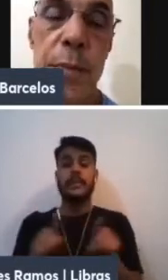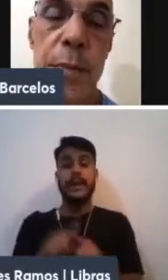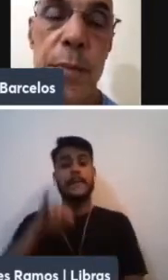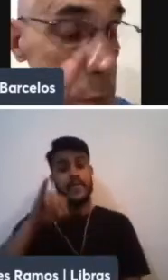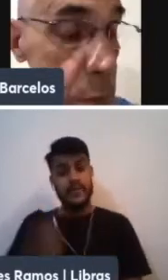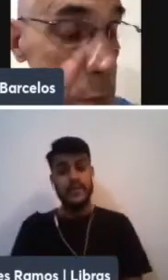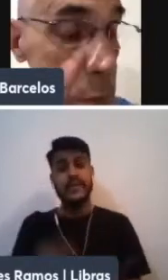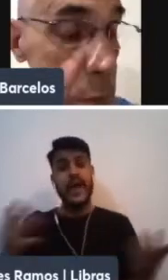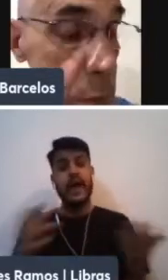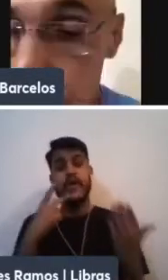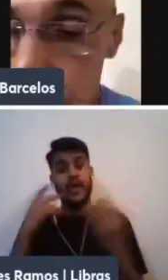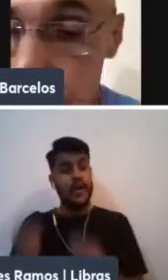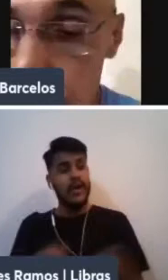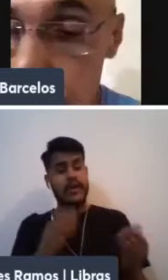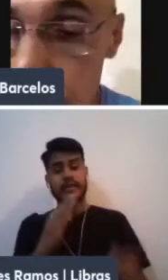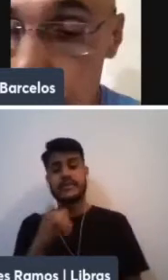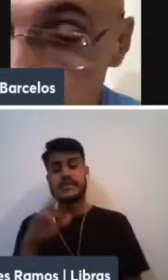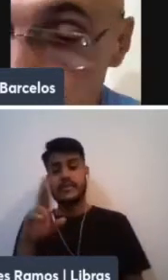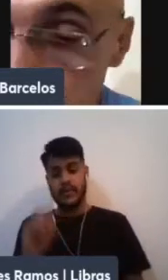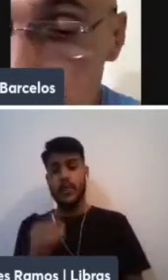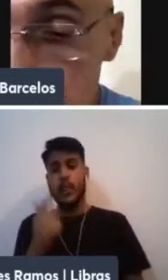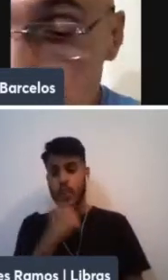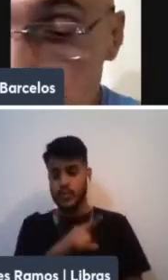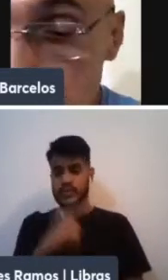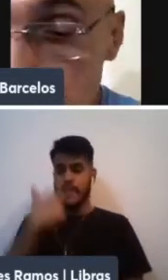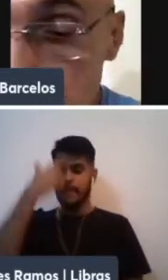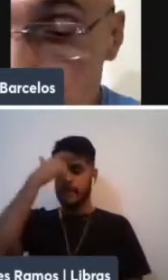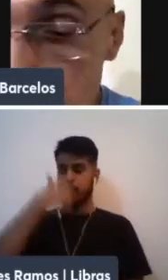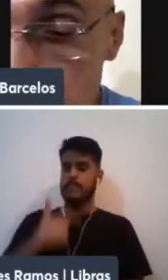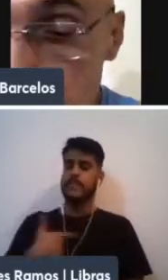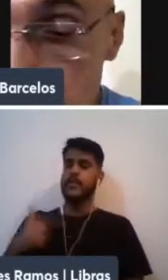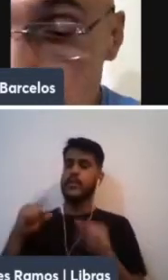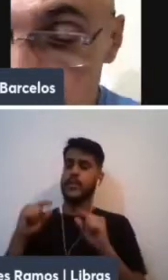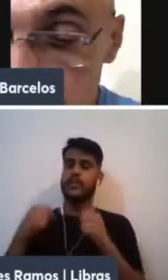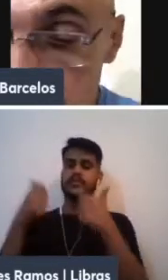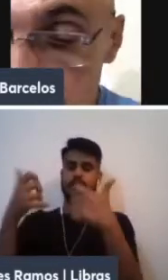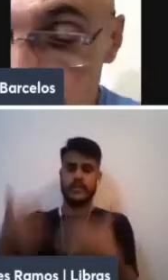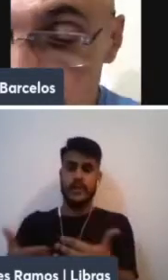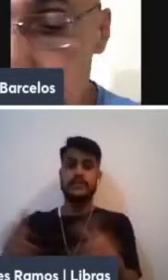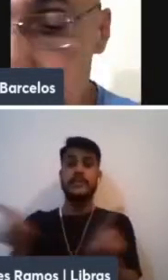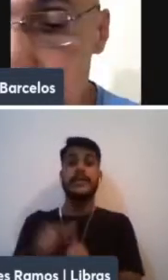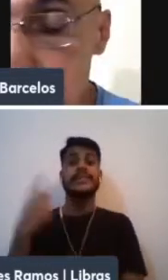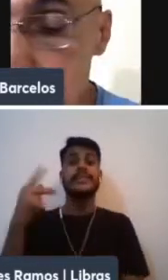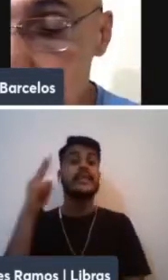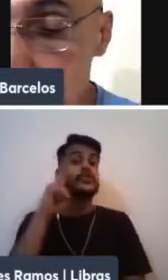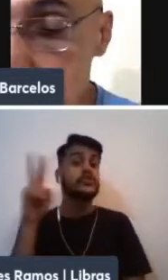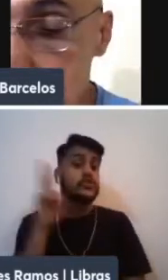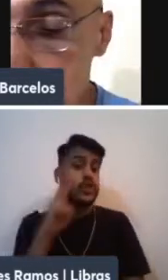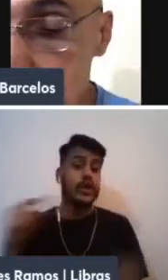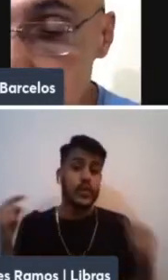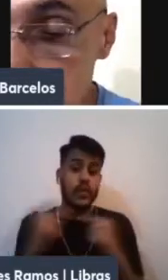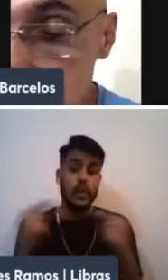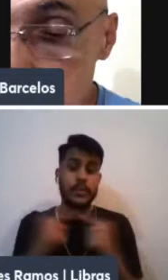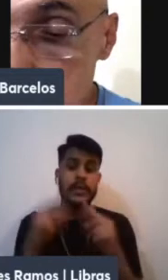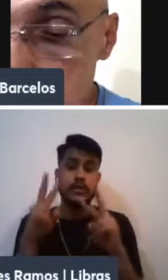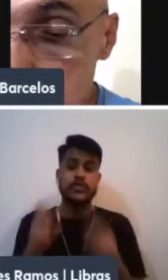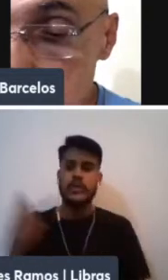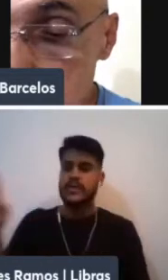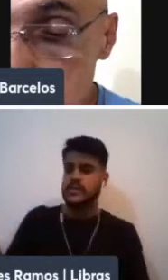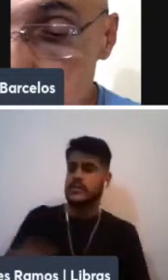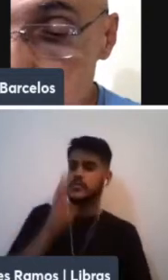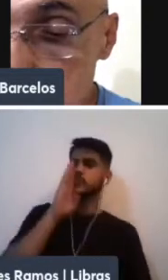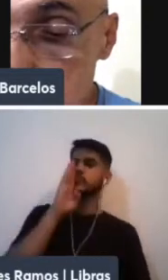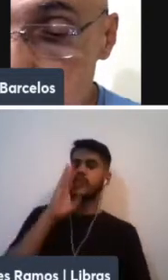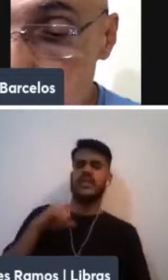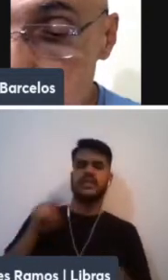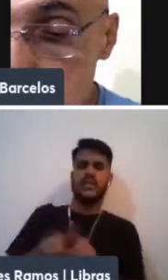palavra agora para o Ciro, para ele poder se apresentar, contar um pouco da relação, da história dele também com essa discussão da censura do autoritarismo no